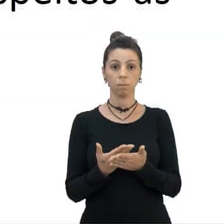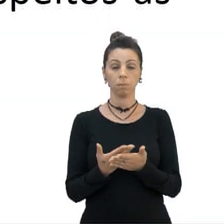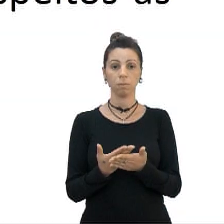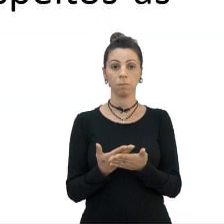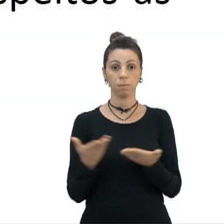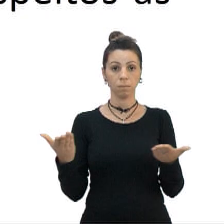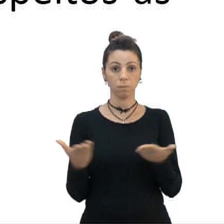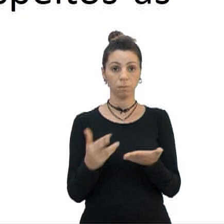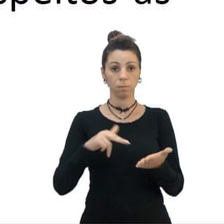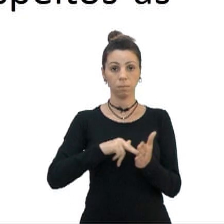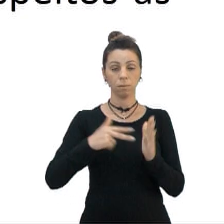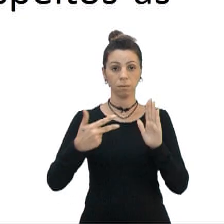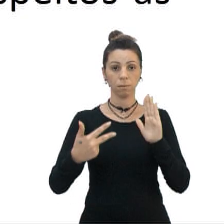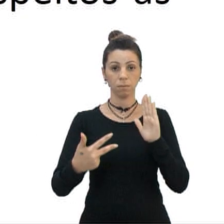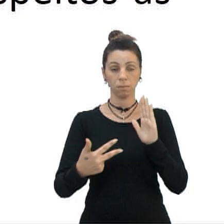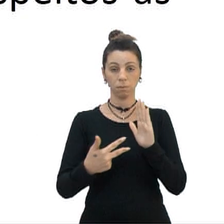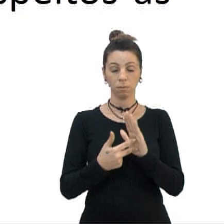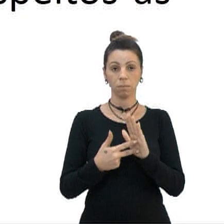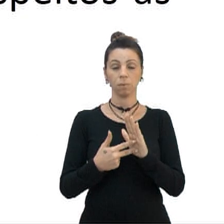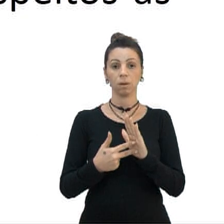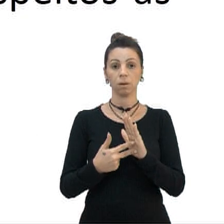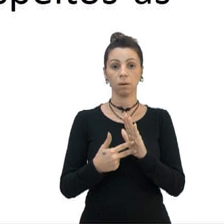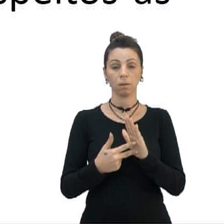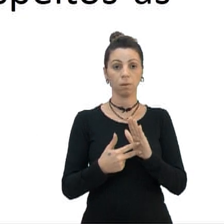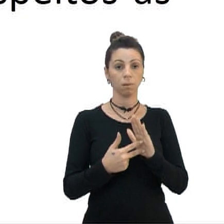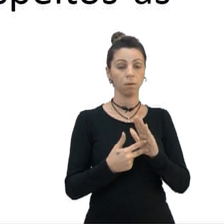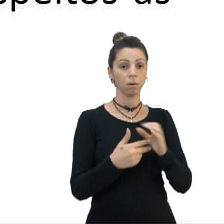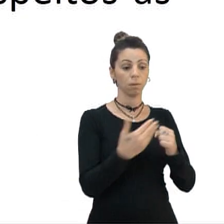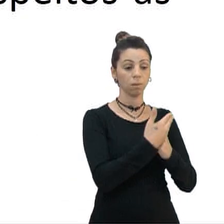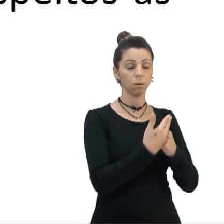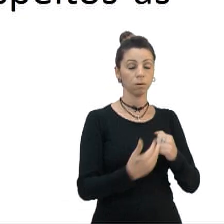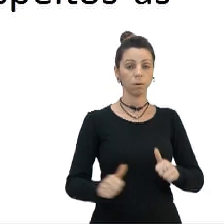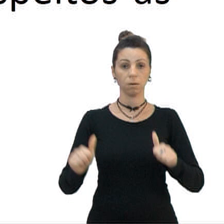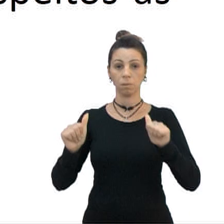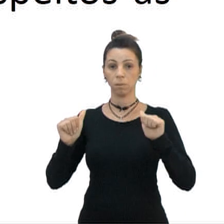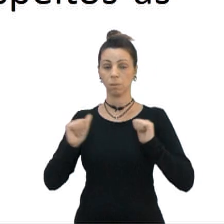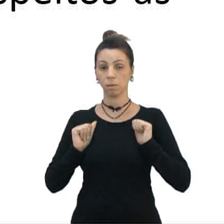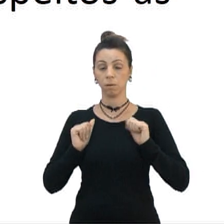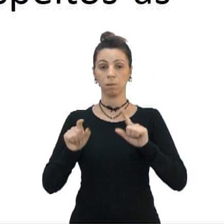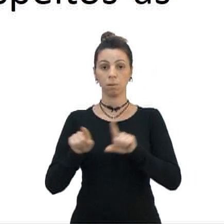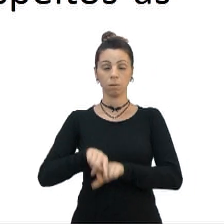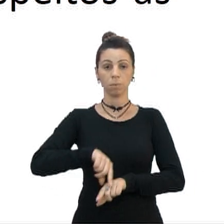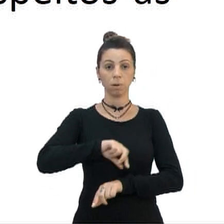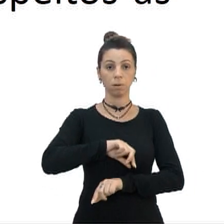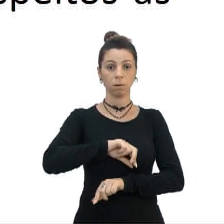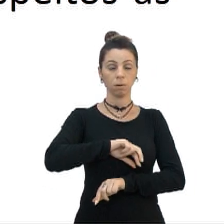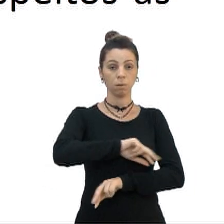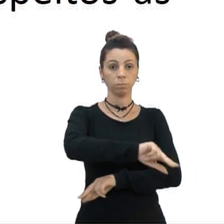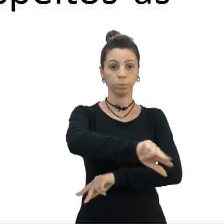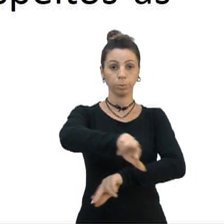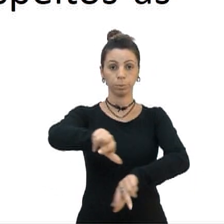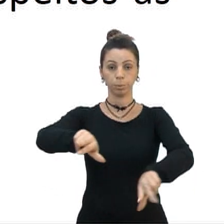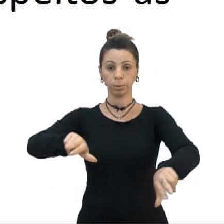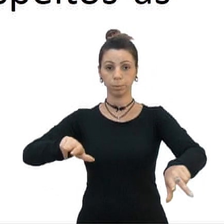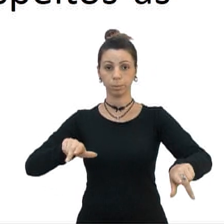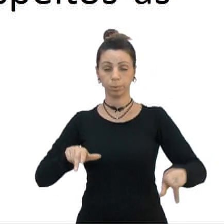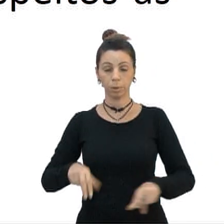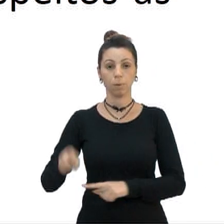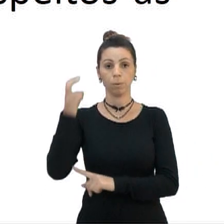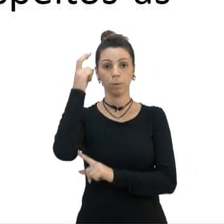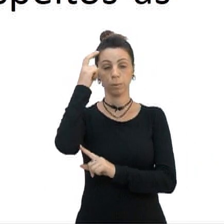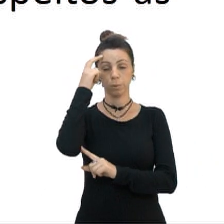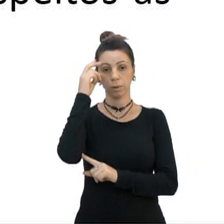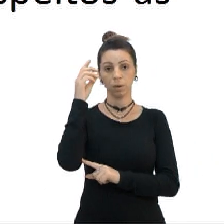veremos o significado do que é Estado laico e as suas diferentes manifestações culturais de religiosidade, cidadania, direito